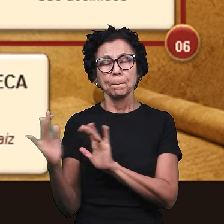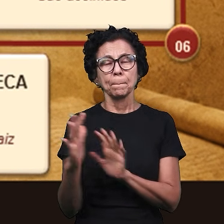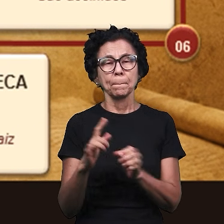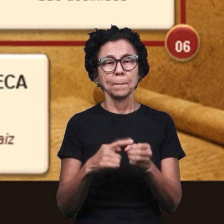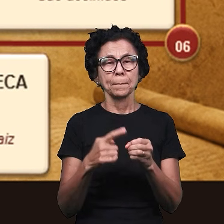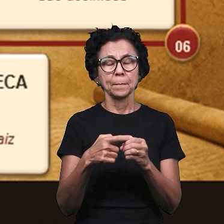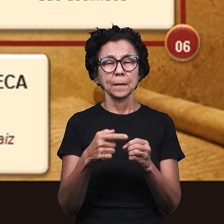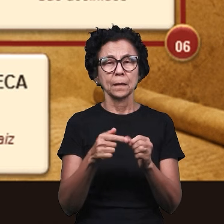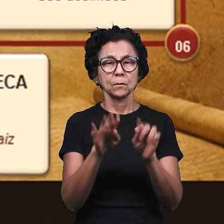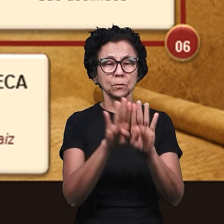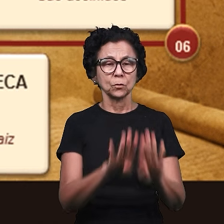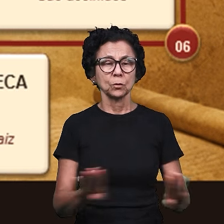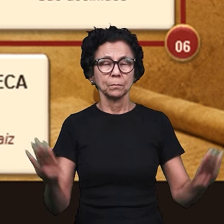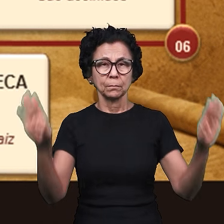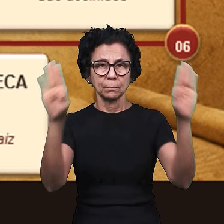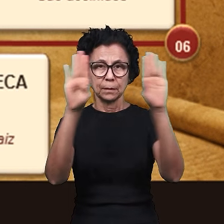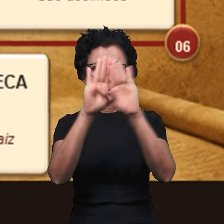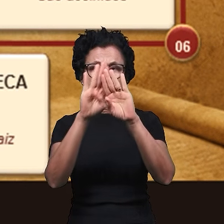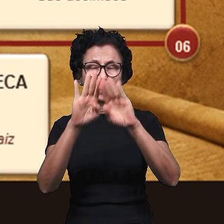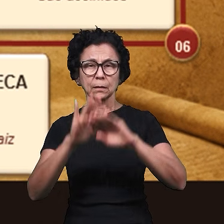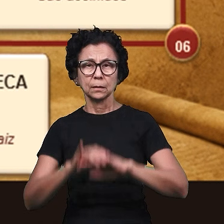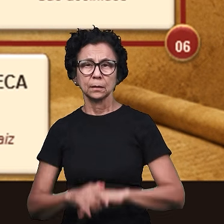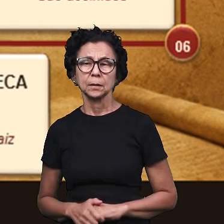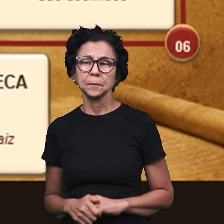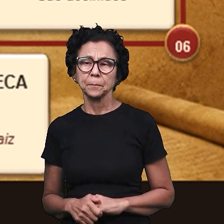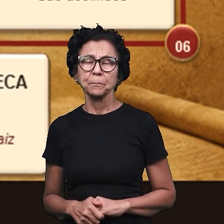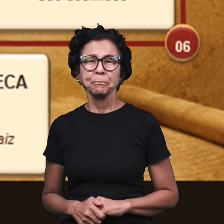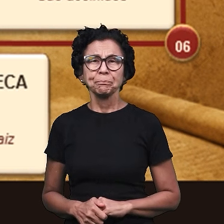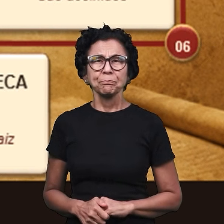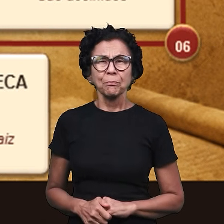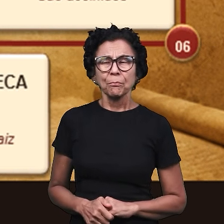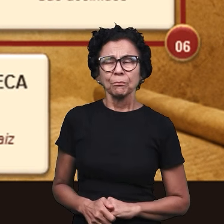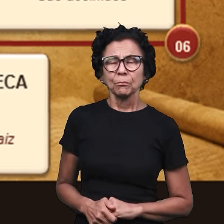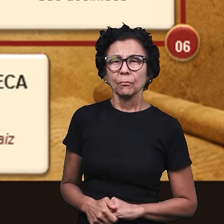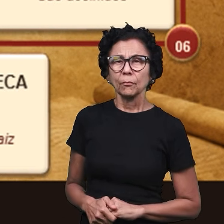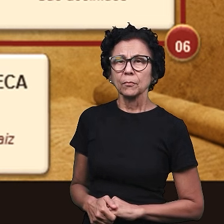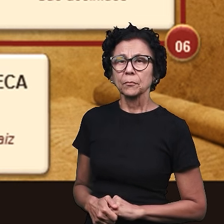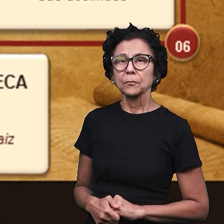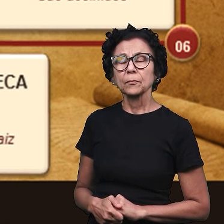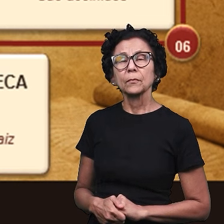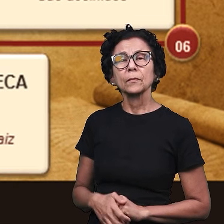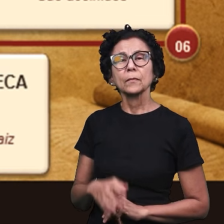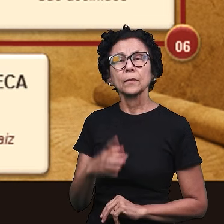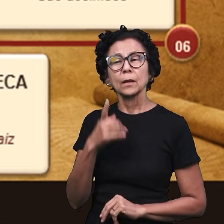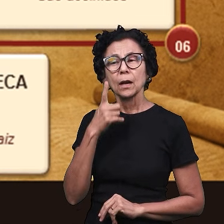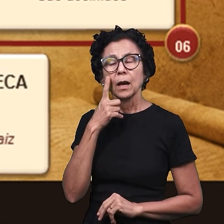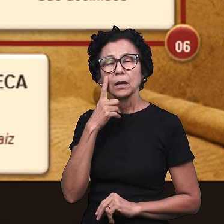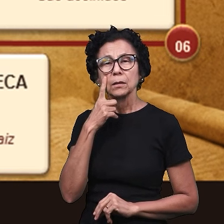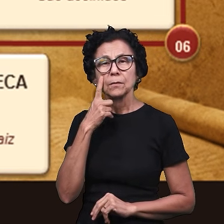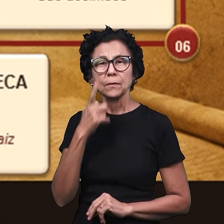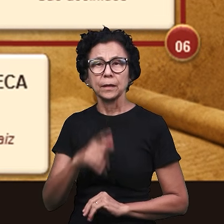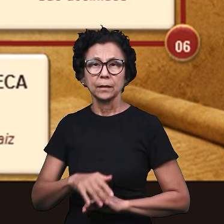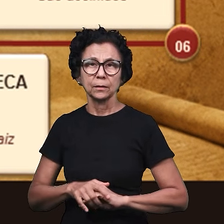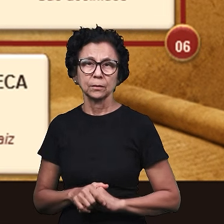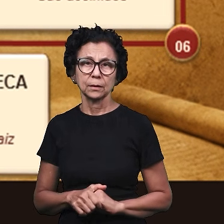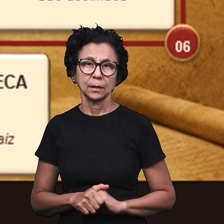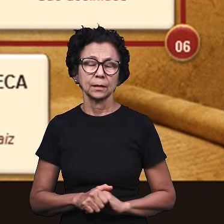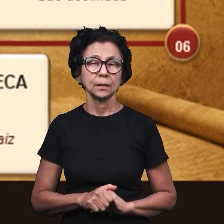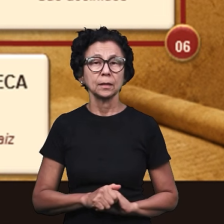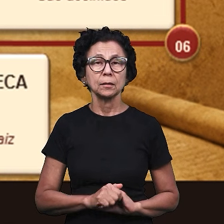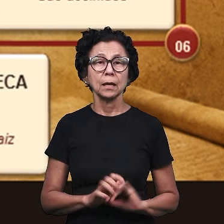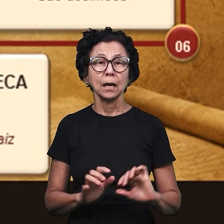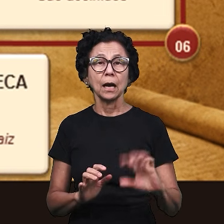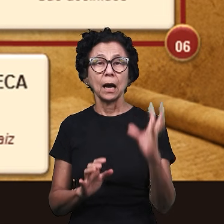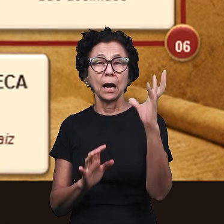Betânia, eles observam no caminho que a figueira que Jesus havia, né, trazido a palavra para ele, havia secado desde